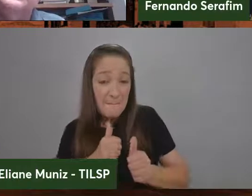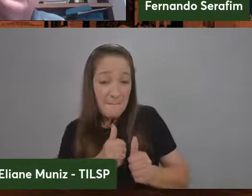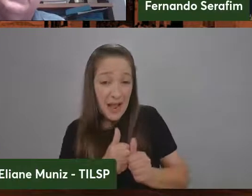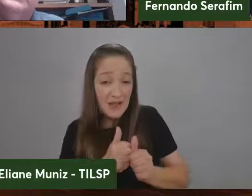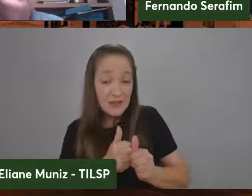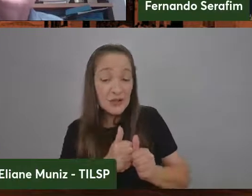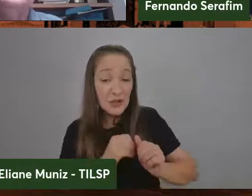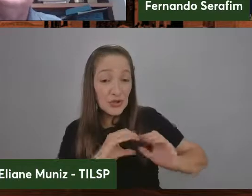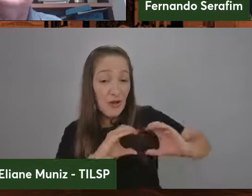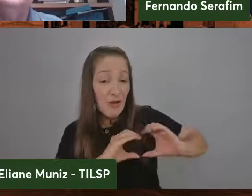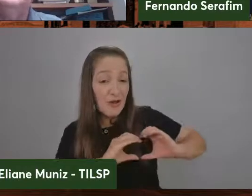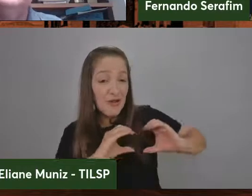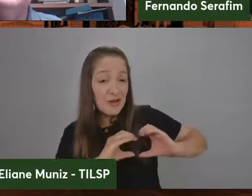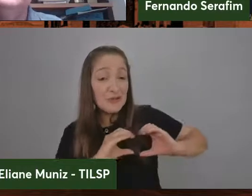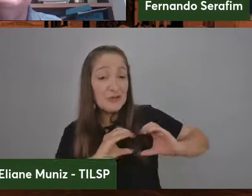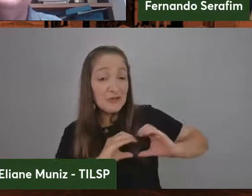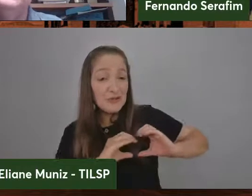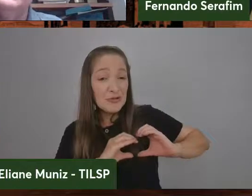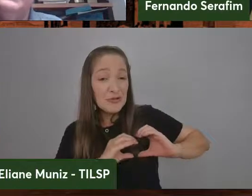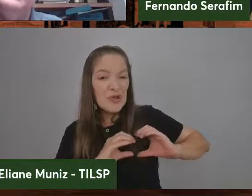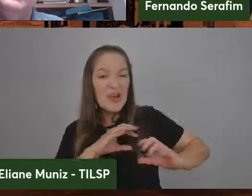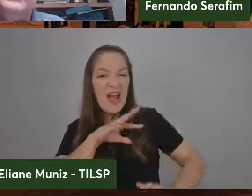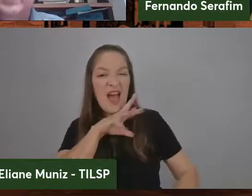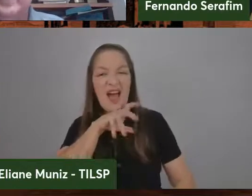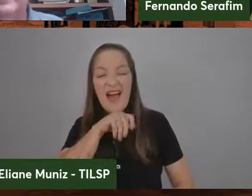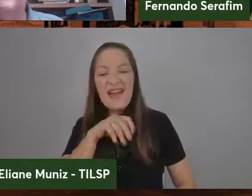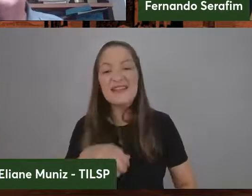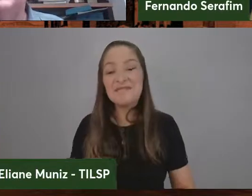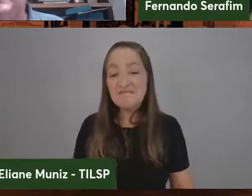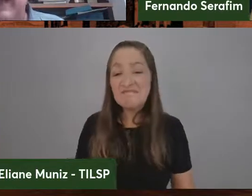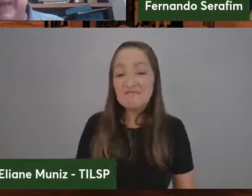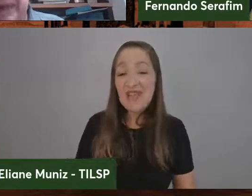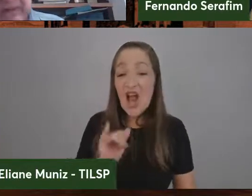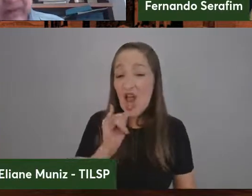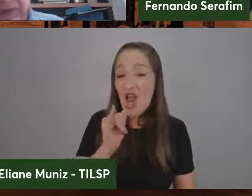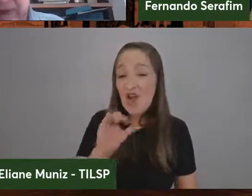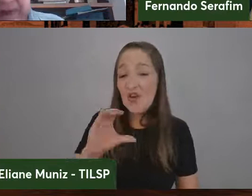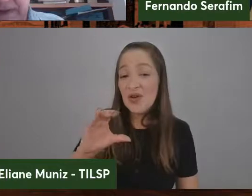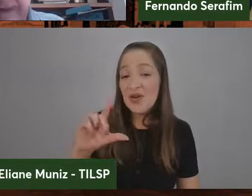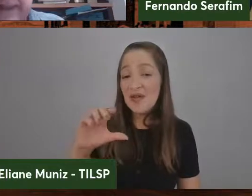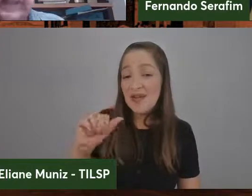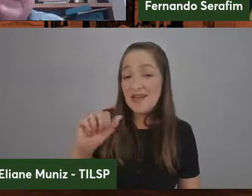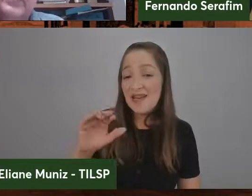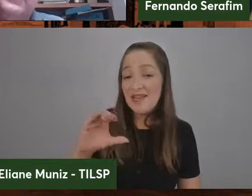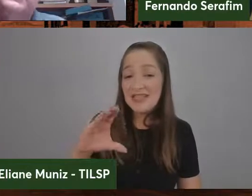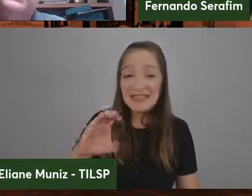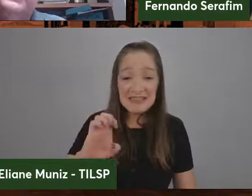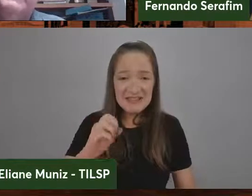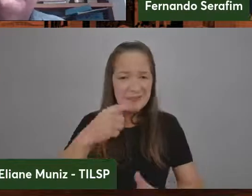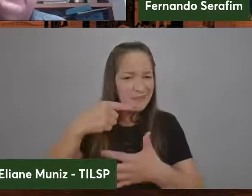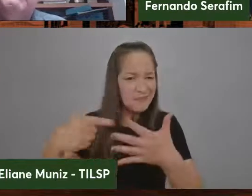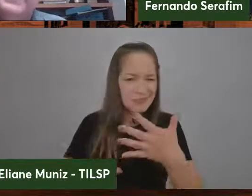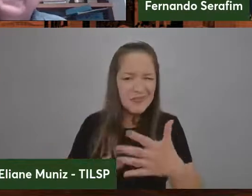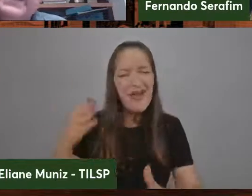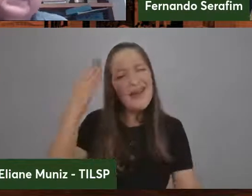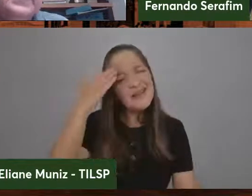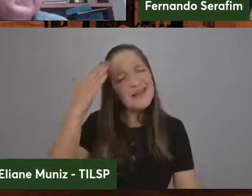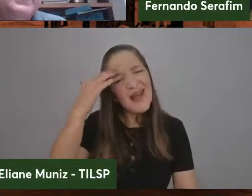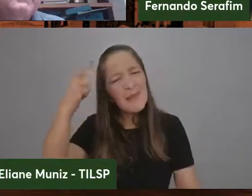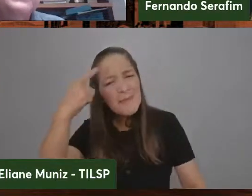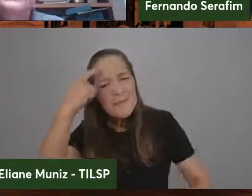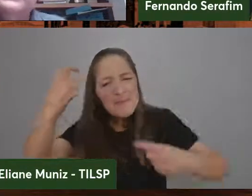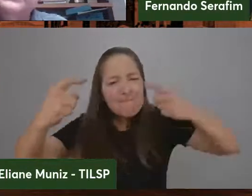ou Os Contos da Clarice, ou quando você lê Lavoura Arcaica, você sabe que tudo isso é uma invenção, né?